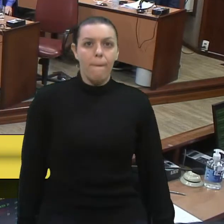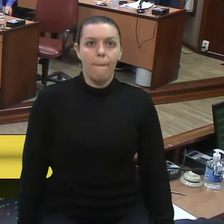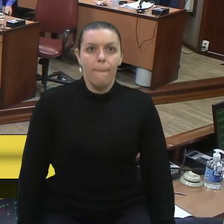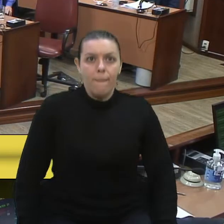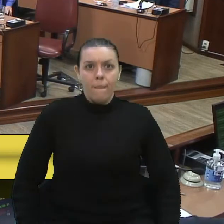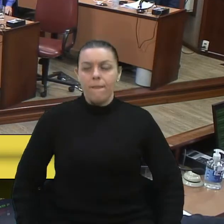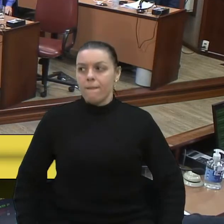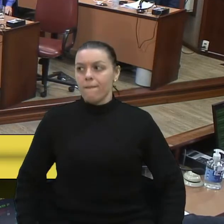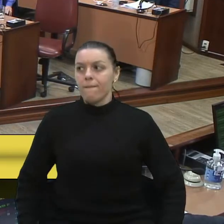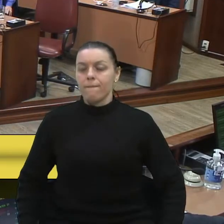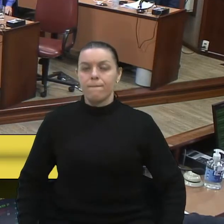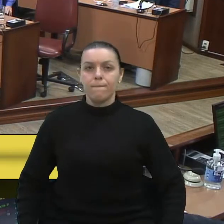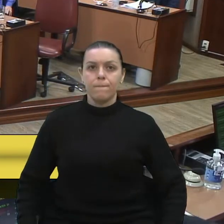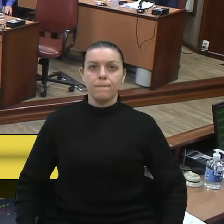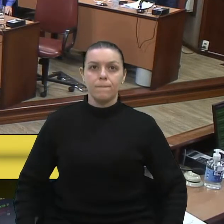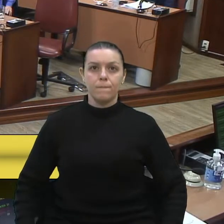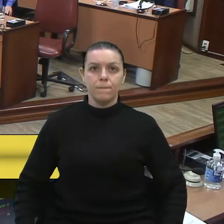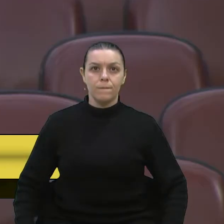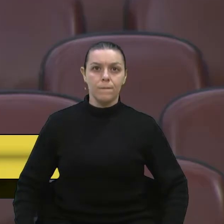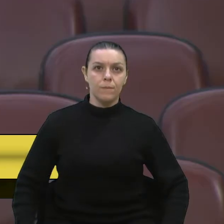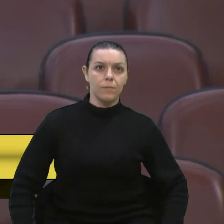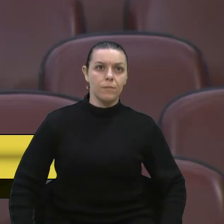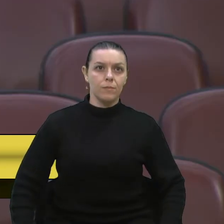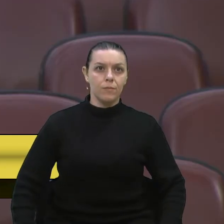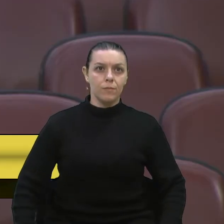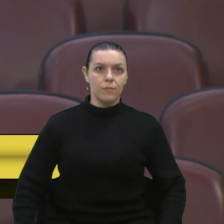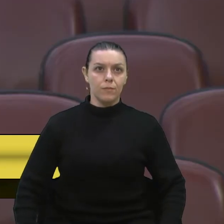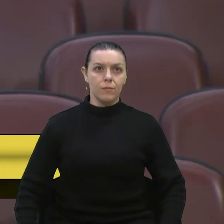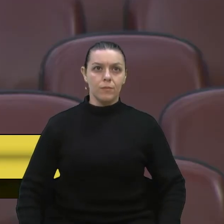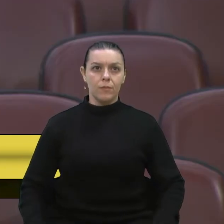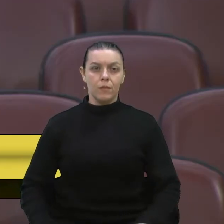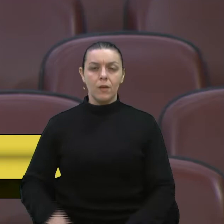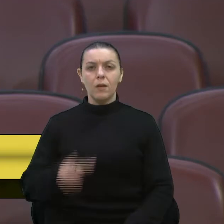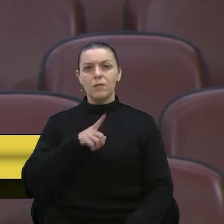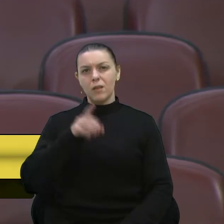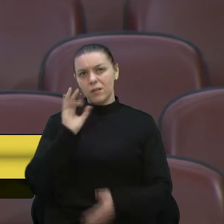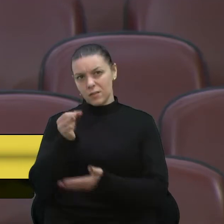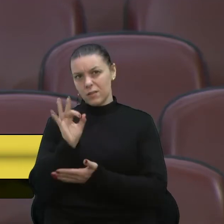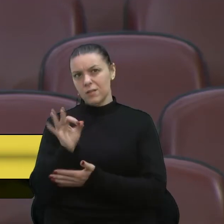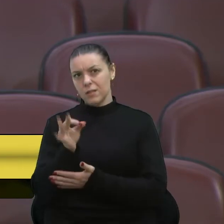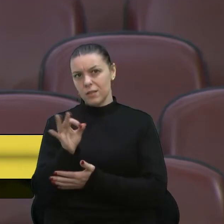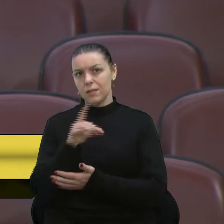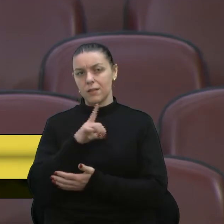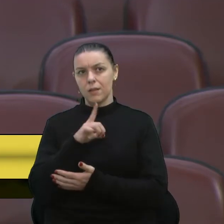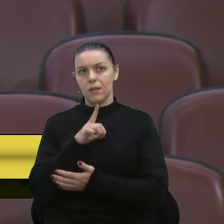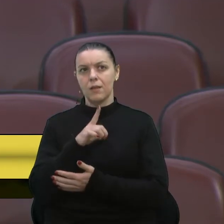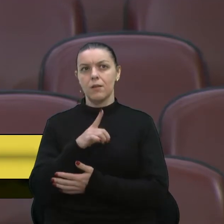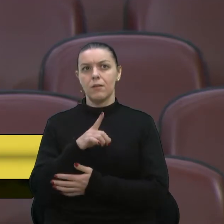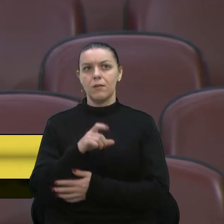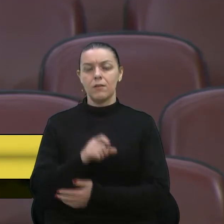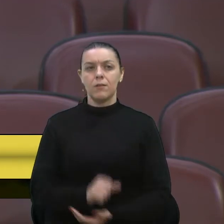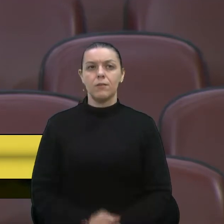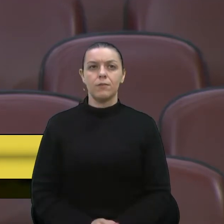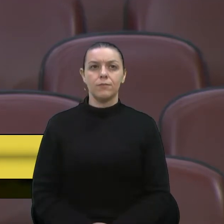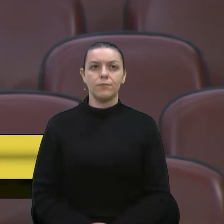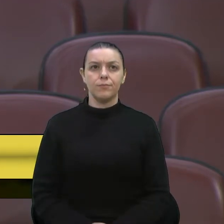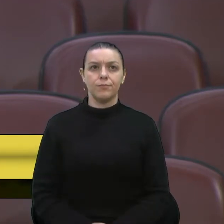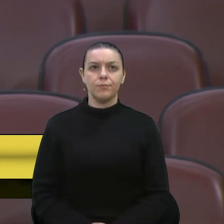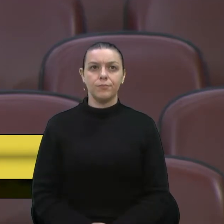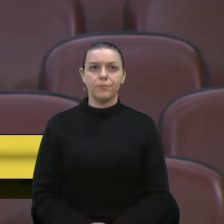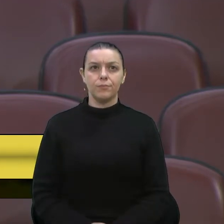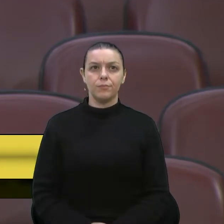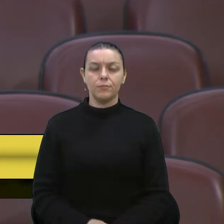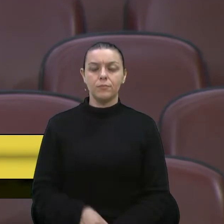Correia, que tenho certeza que teve um pai na área do jornalismo que se